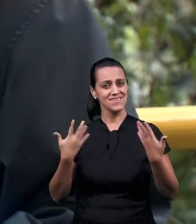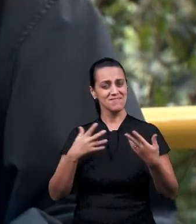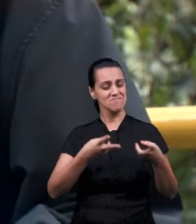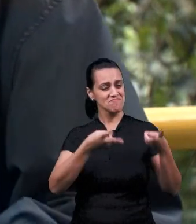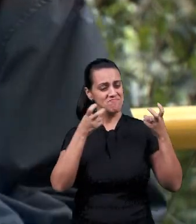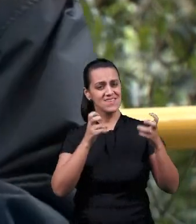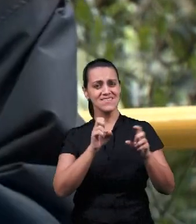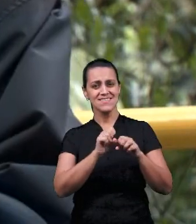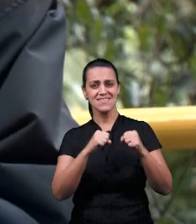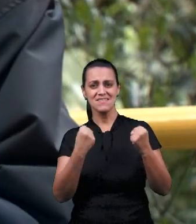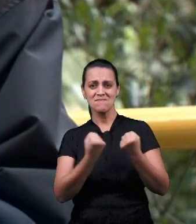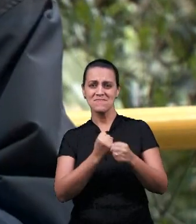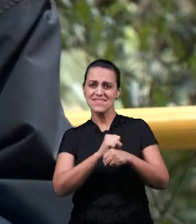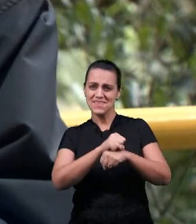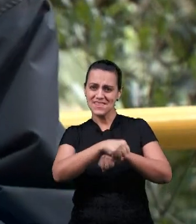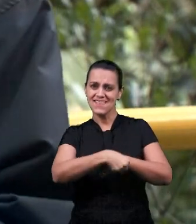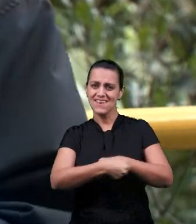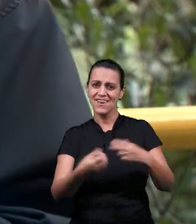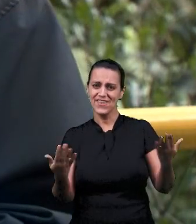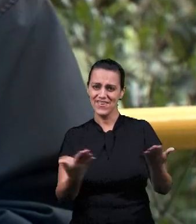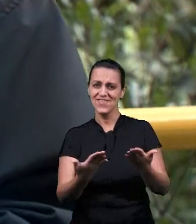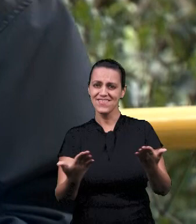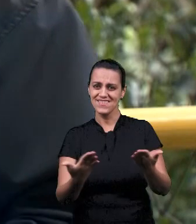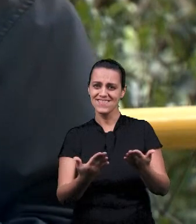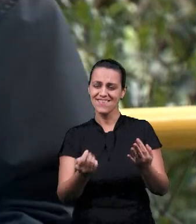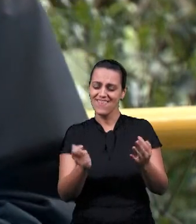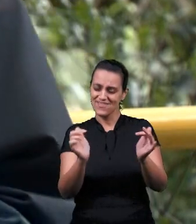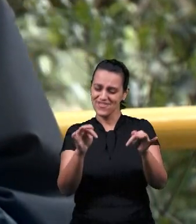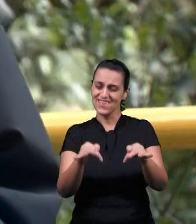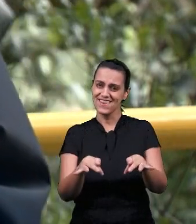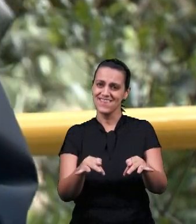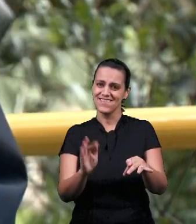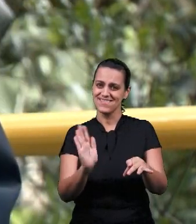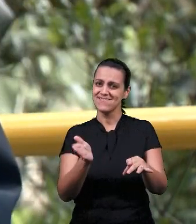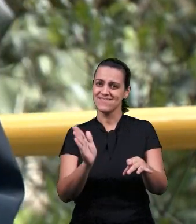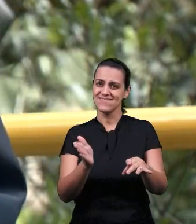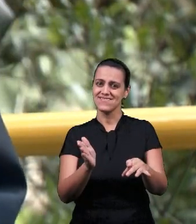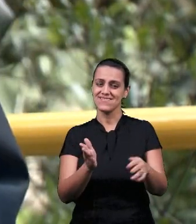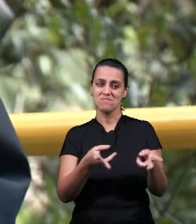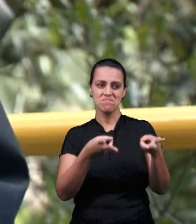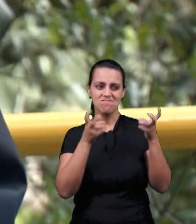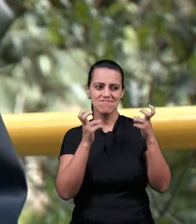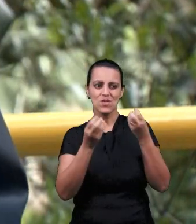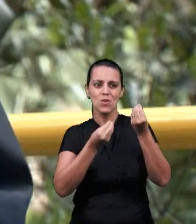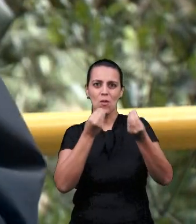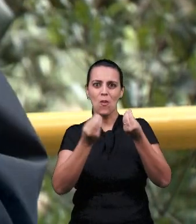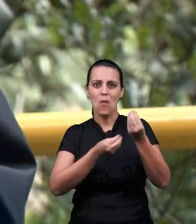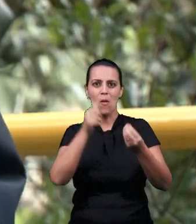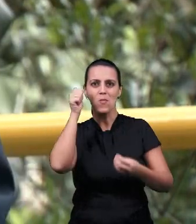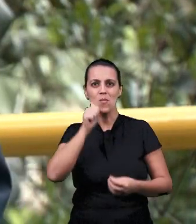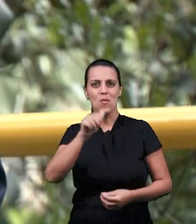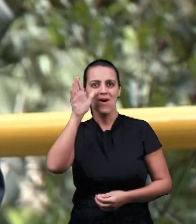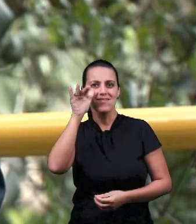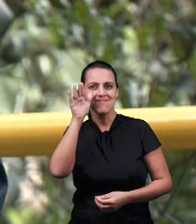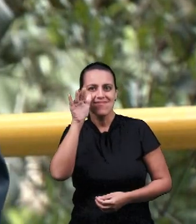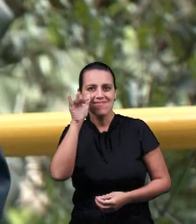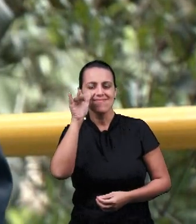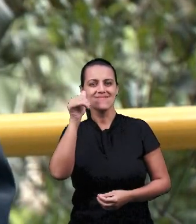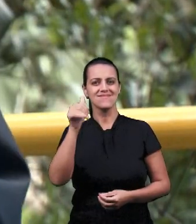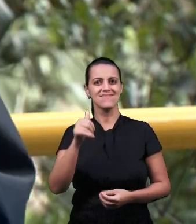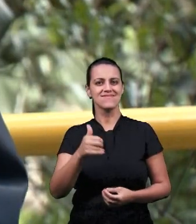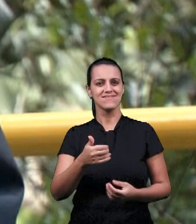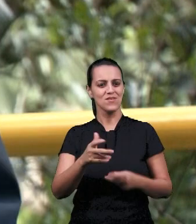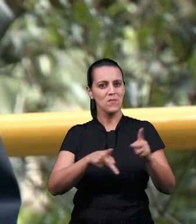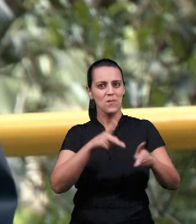esse, onde estamos agora, estamos já no final, vendo o interesse das irmãs, do nosso povo e